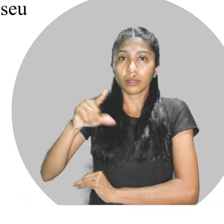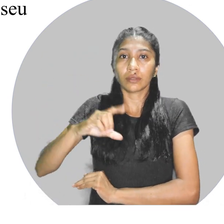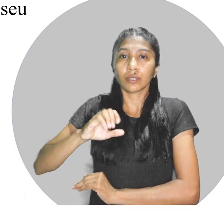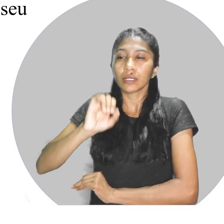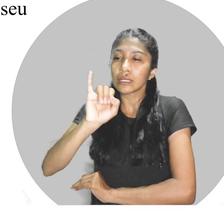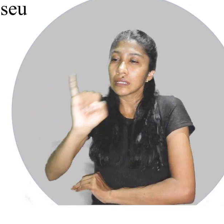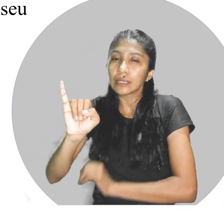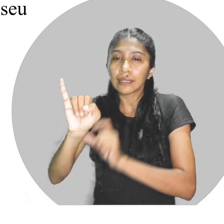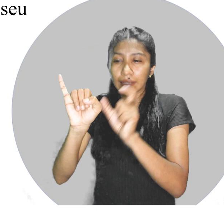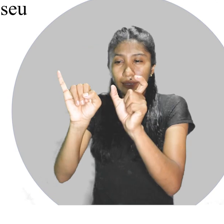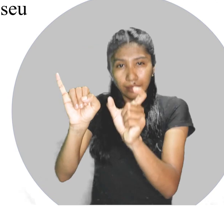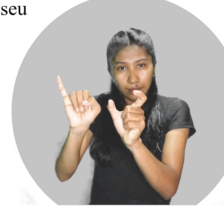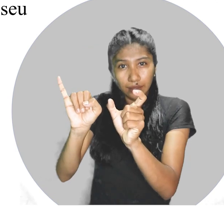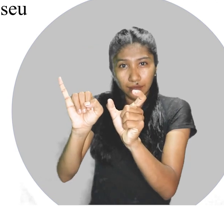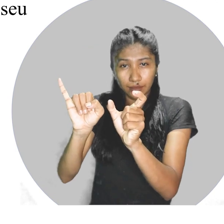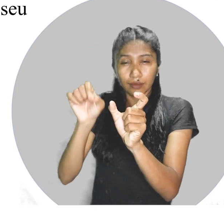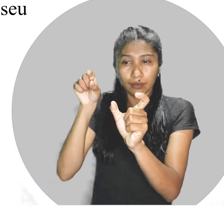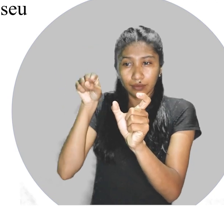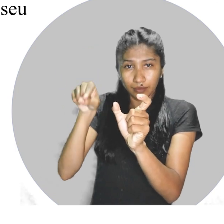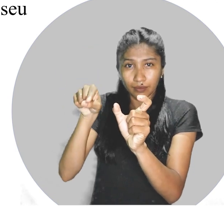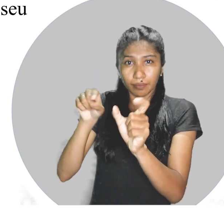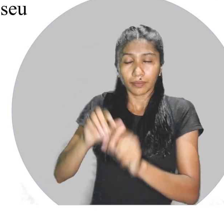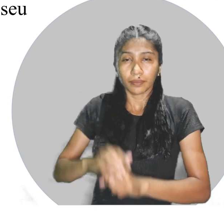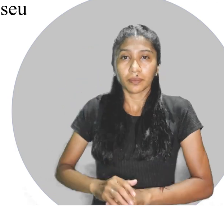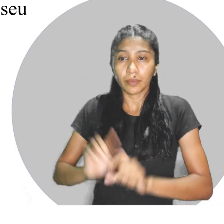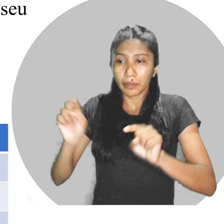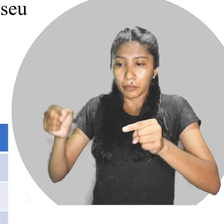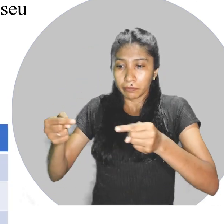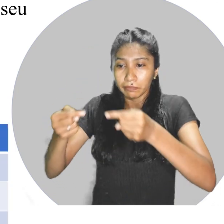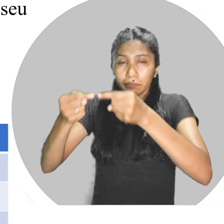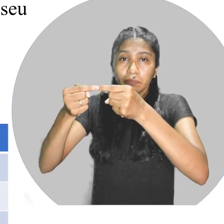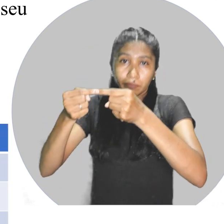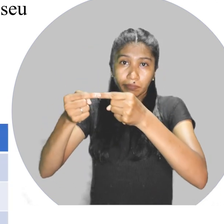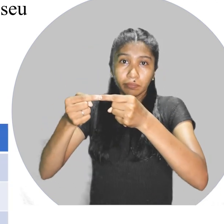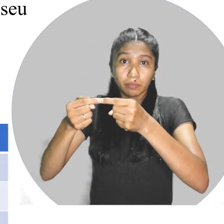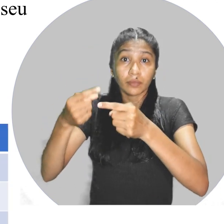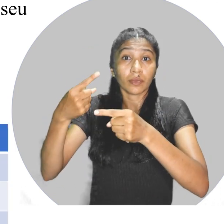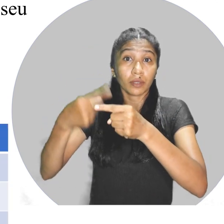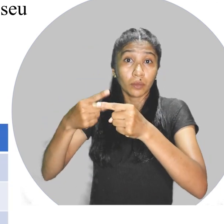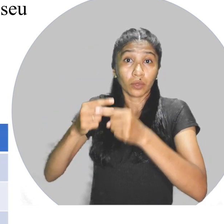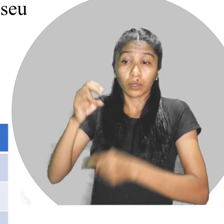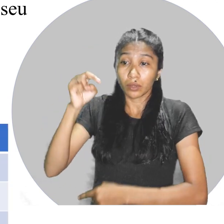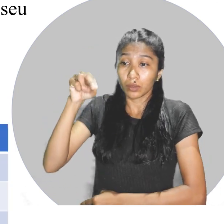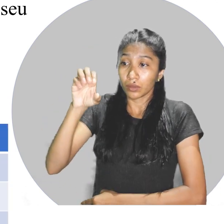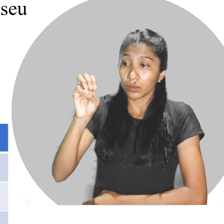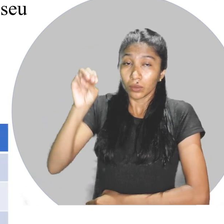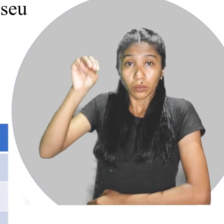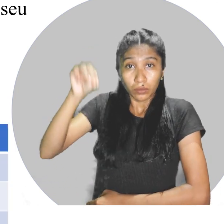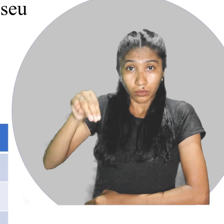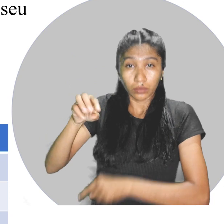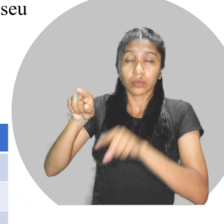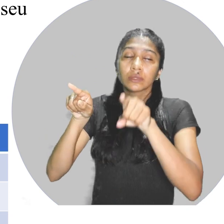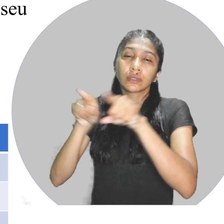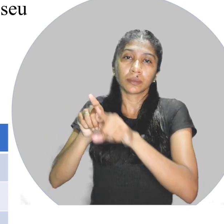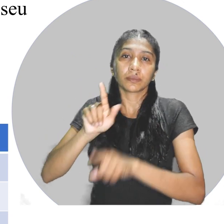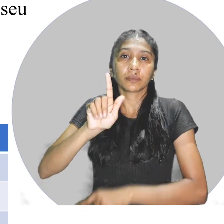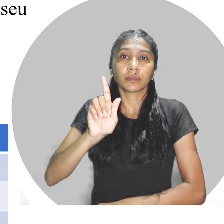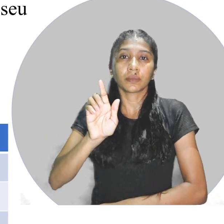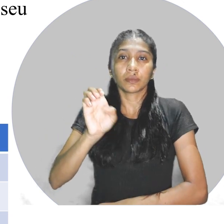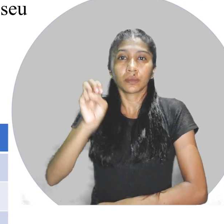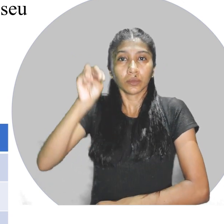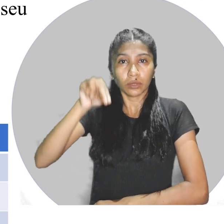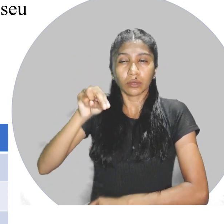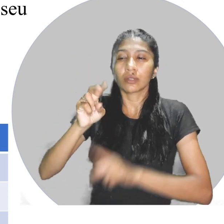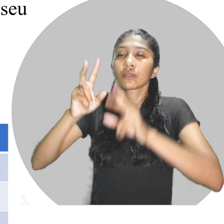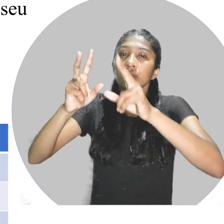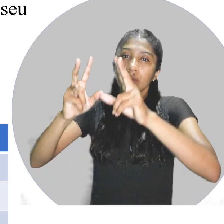i, ou parisilábicos. Neste caso, porque o nominativo e o genitivo possuem